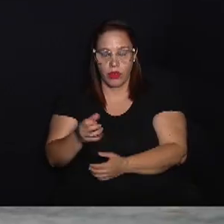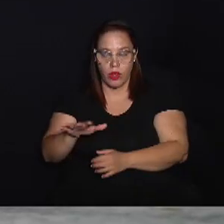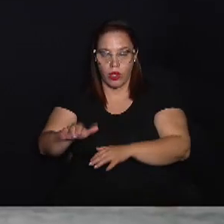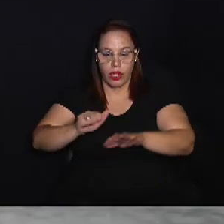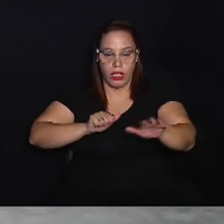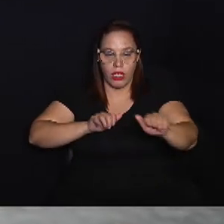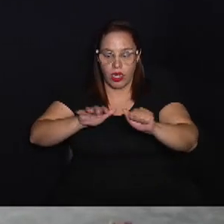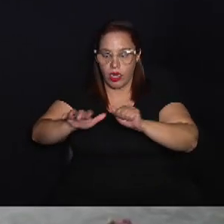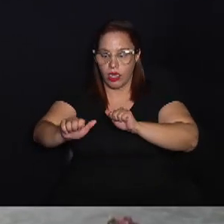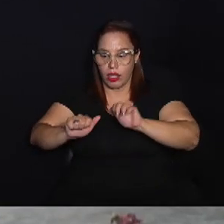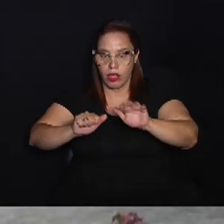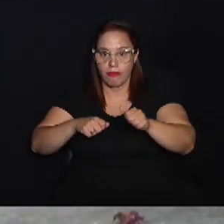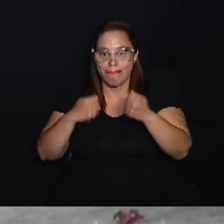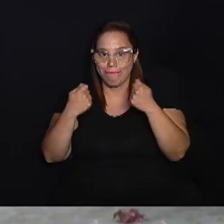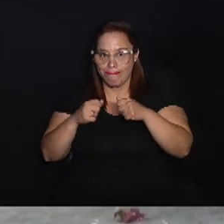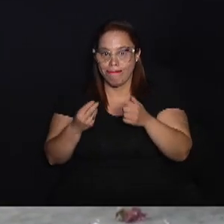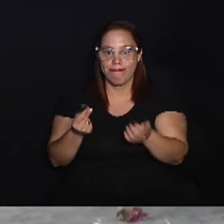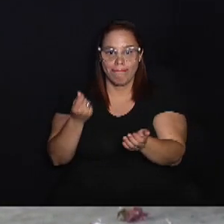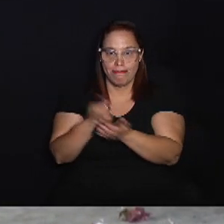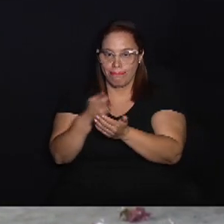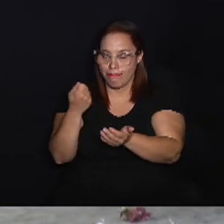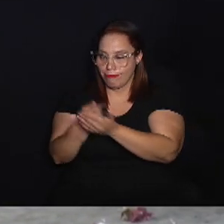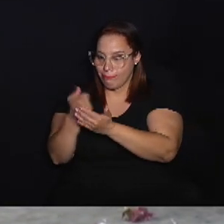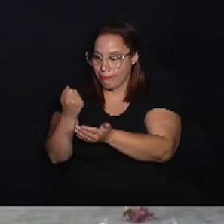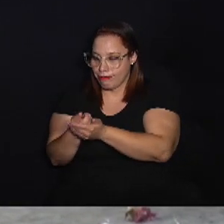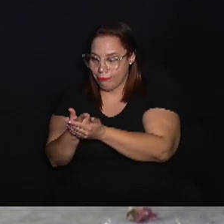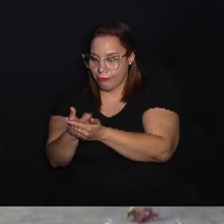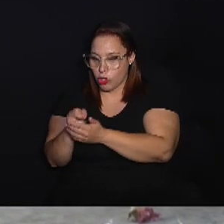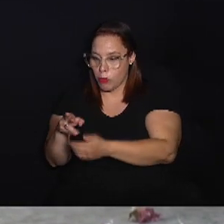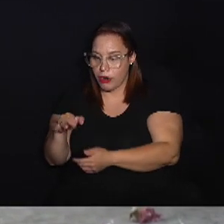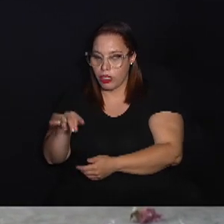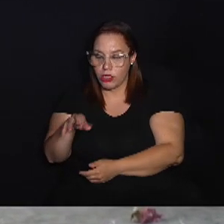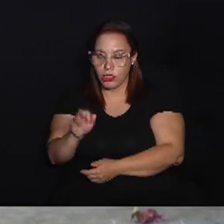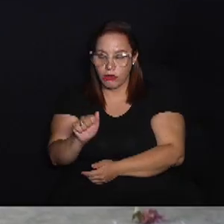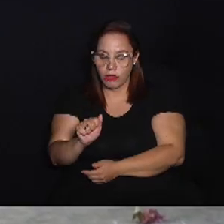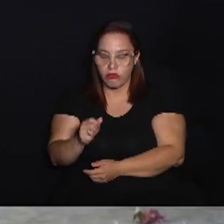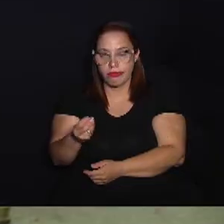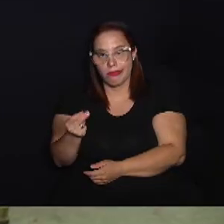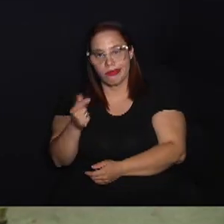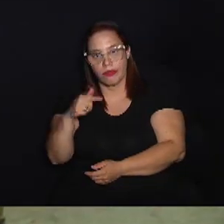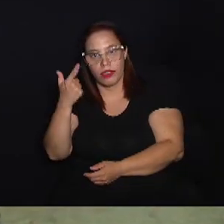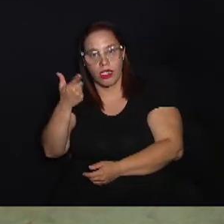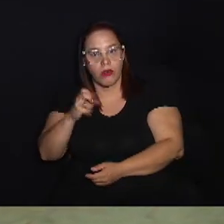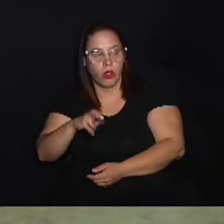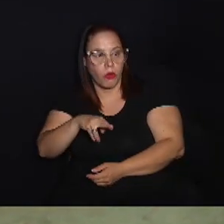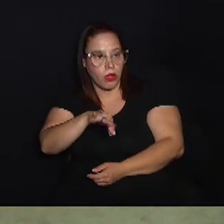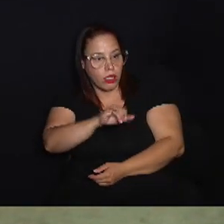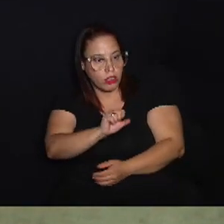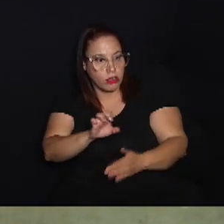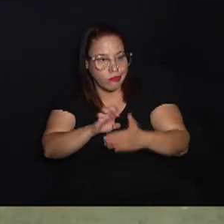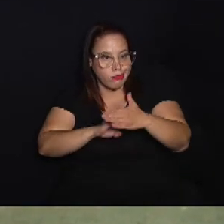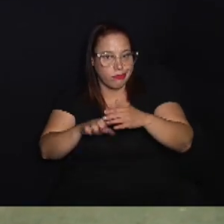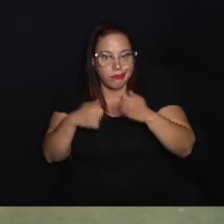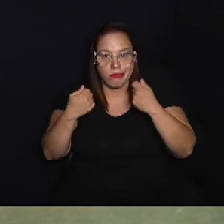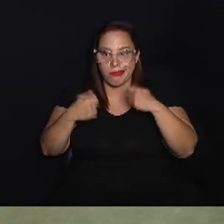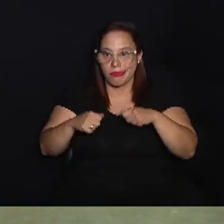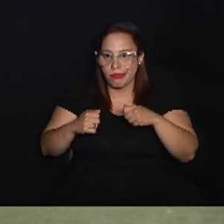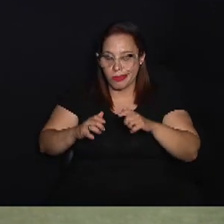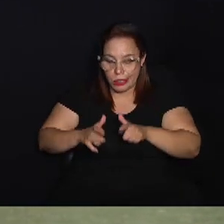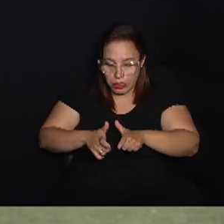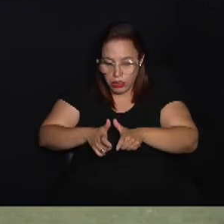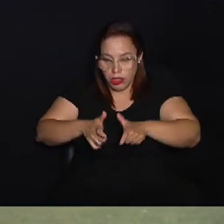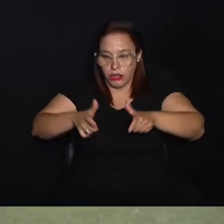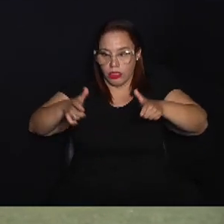catadores, que depende da venda desses materiais para a cooperativa, até as próprias cooperativas, que precisam de um grande